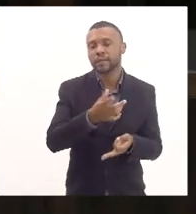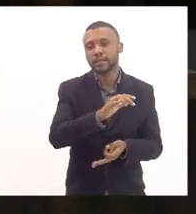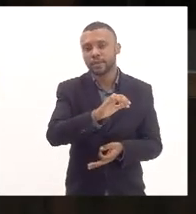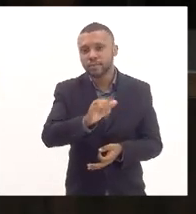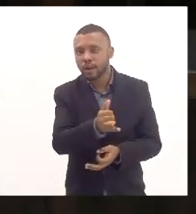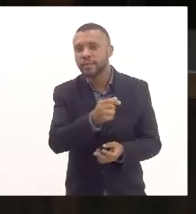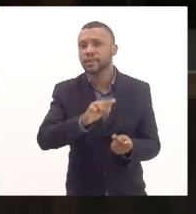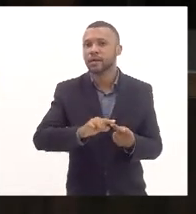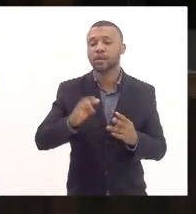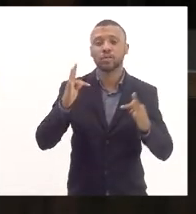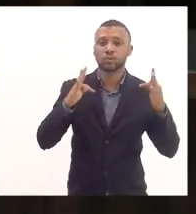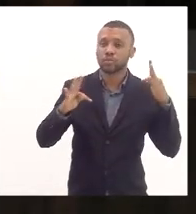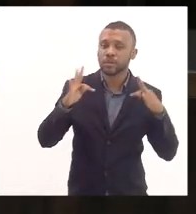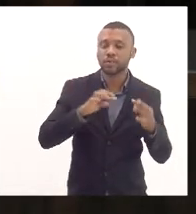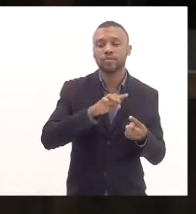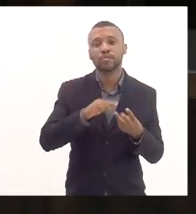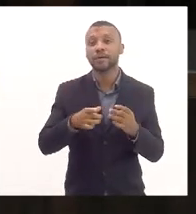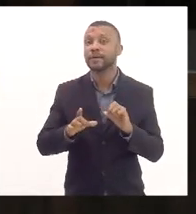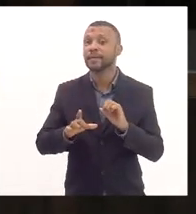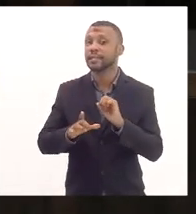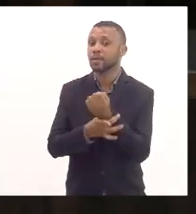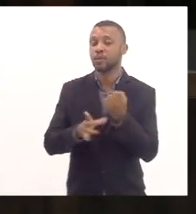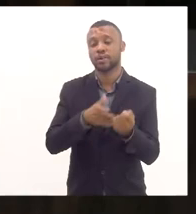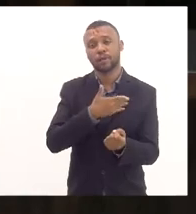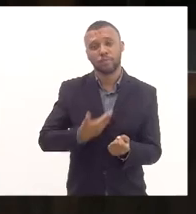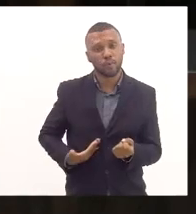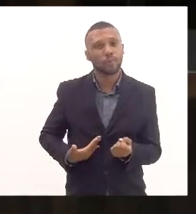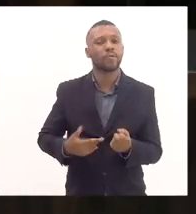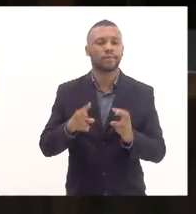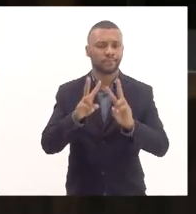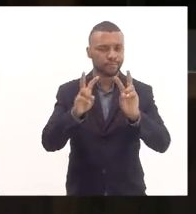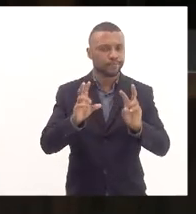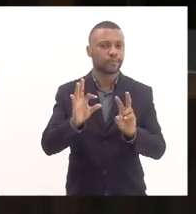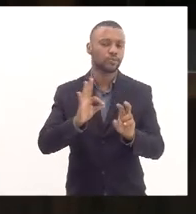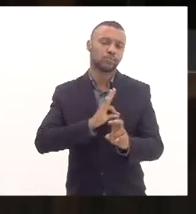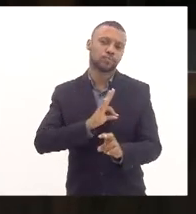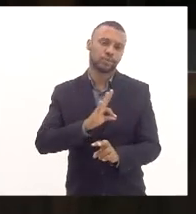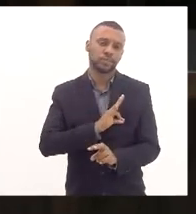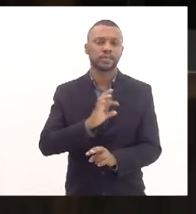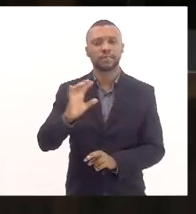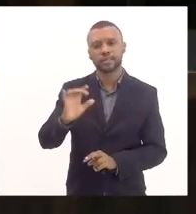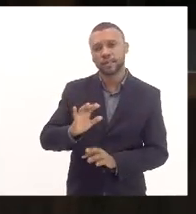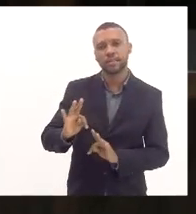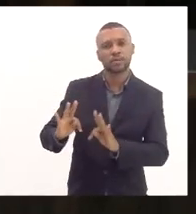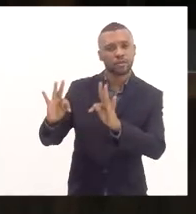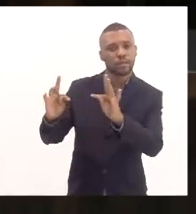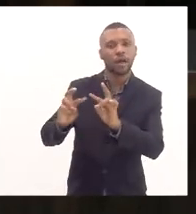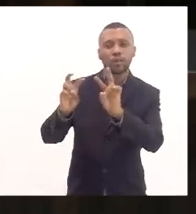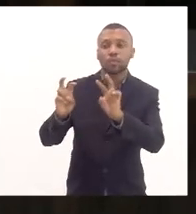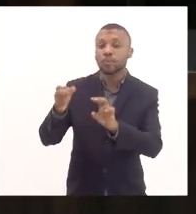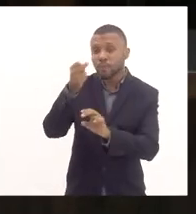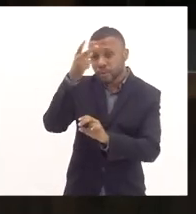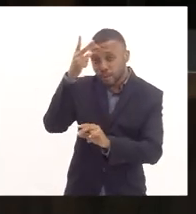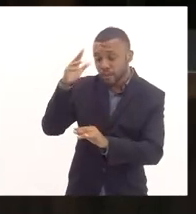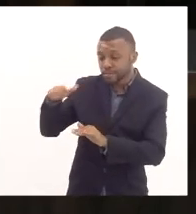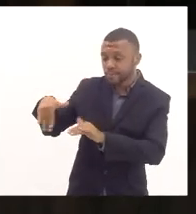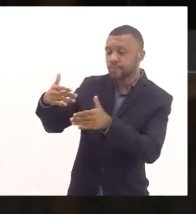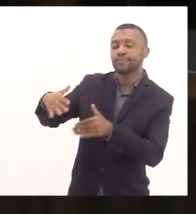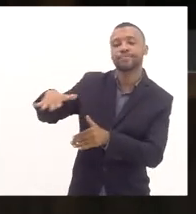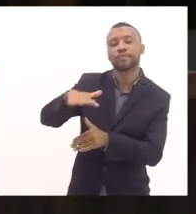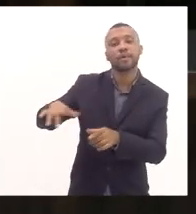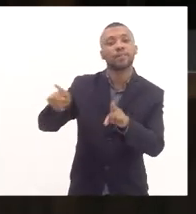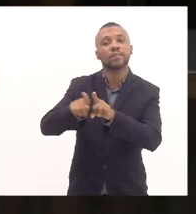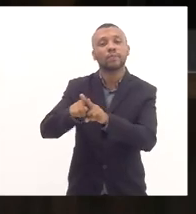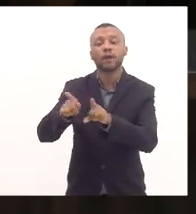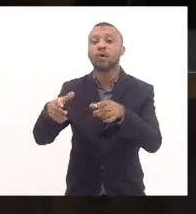de condição Justiça de turismo Segurança Pública Sul de polícia de CS tecnologia de assuntos municipais envolvimento Regional de orçamento